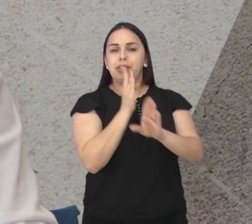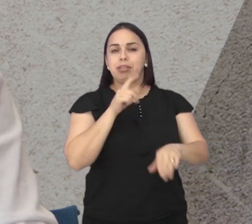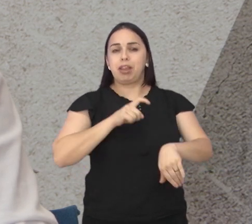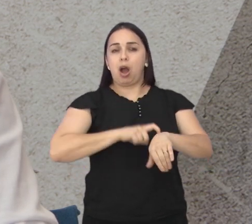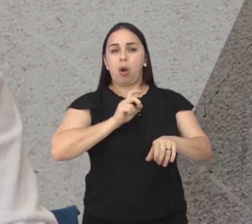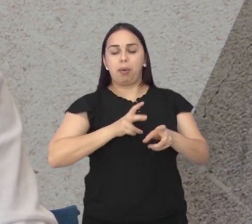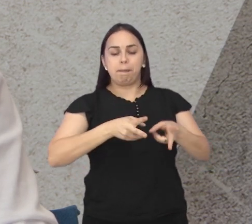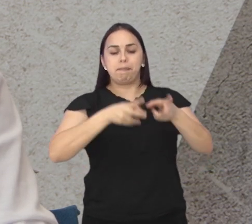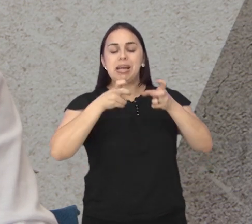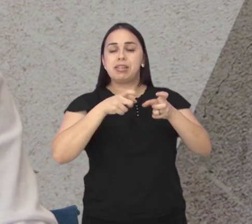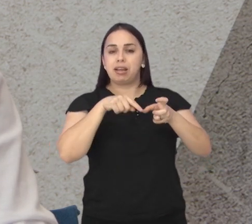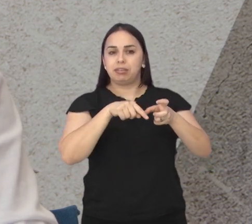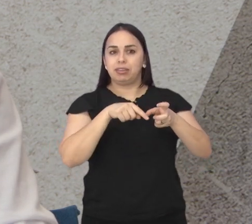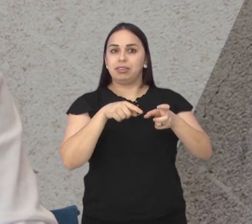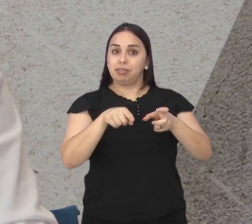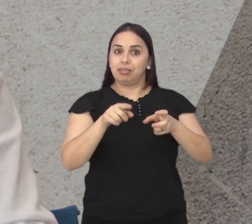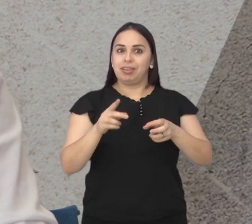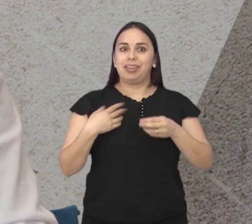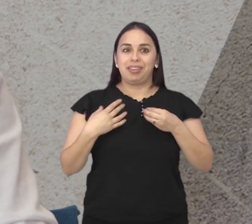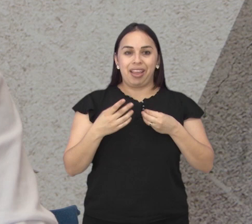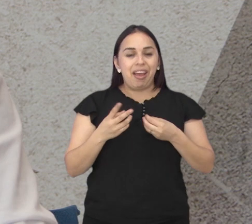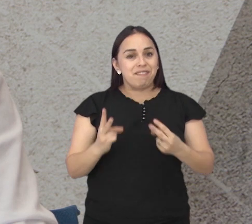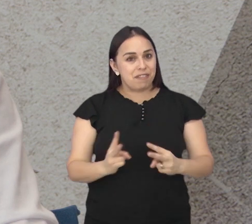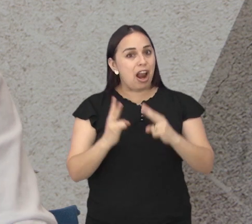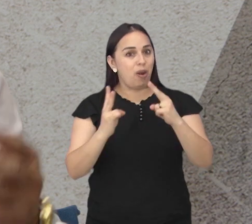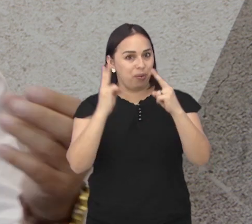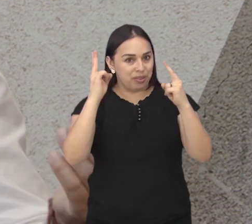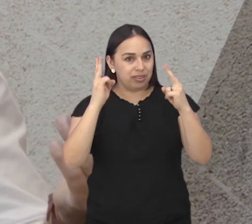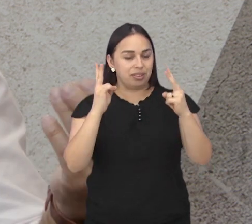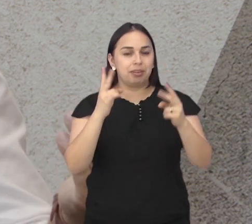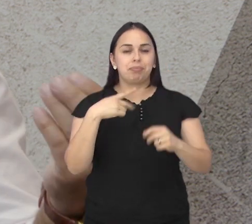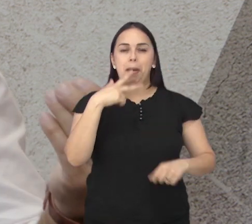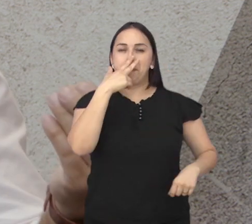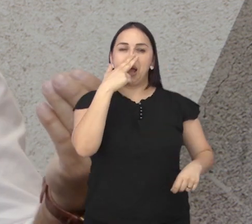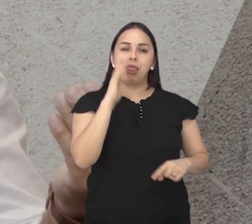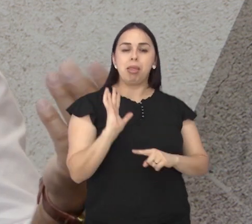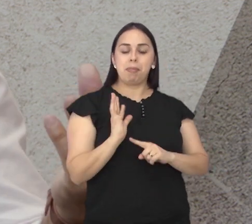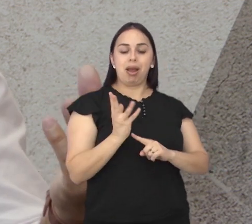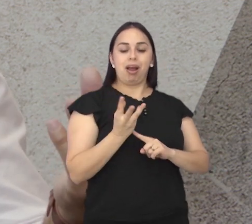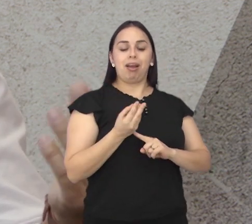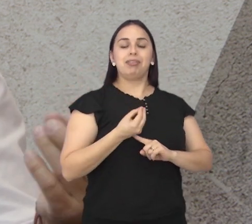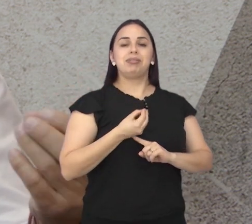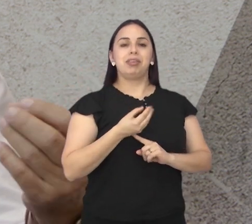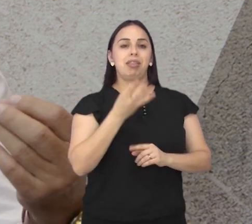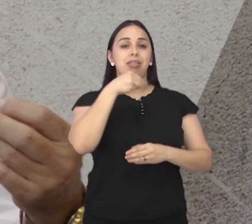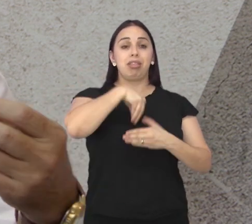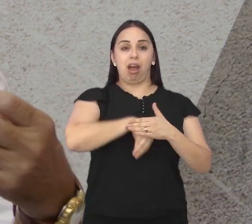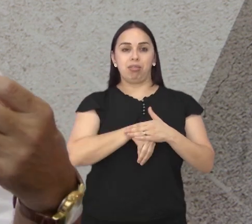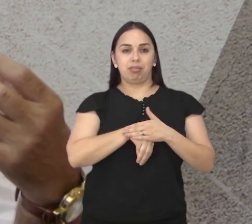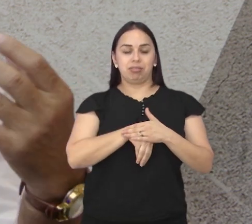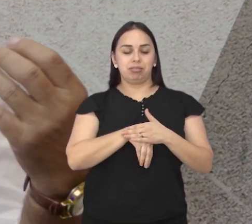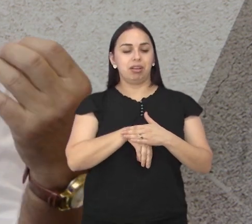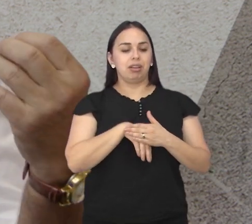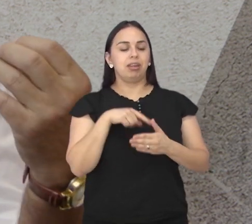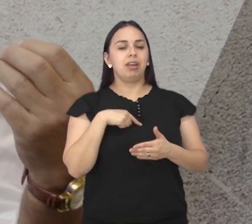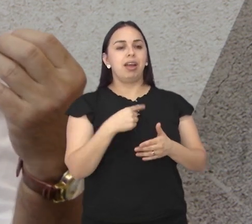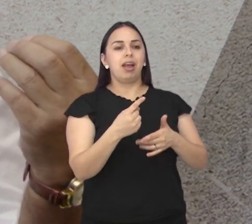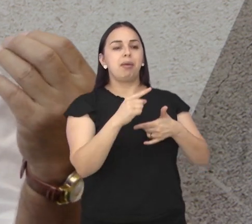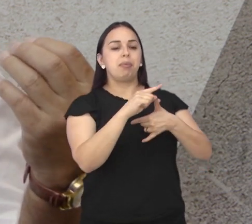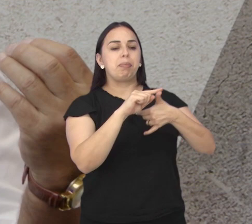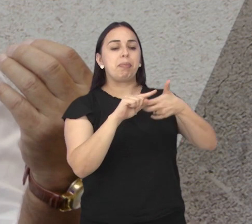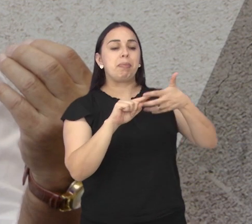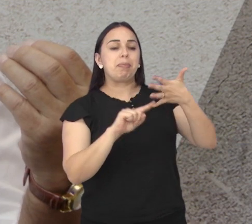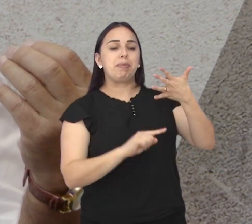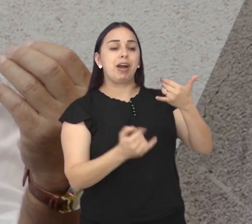facilidade maior. Esse mecânico é muito valorizado, que tem uma questão meio artística nisso, né? Ele não pega só